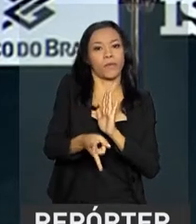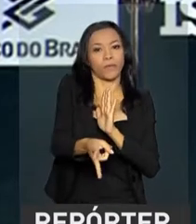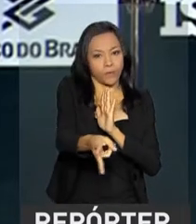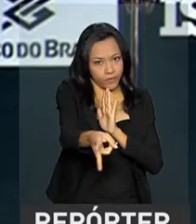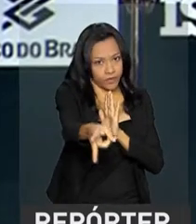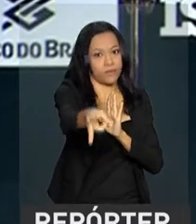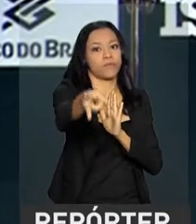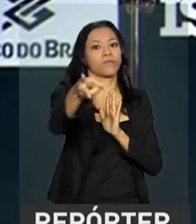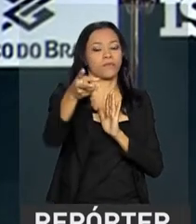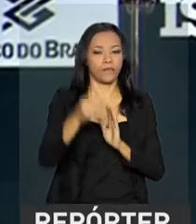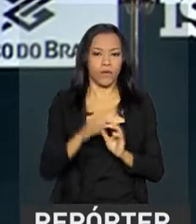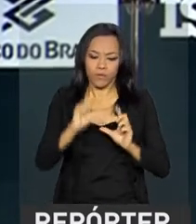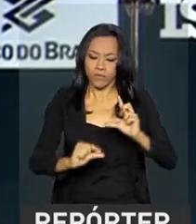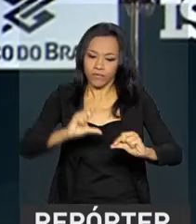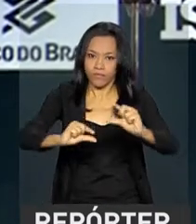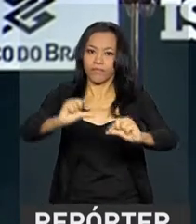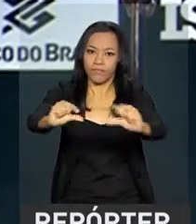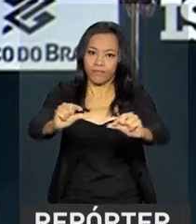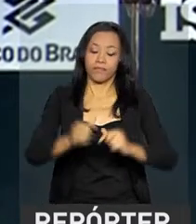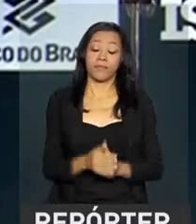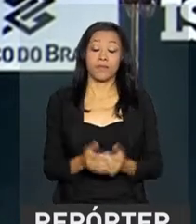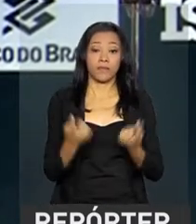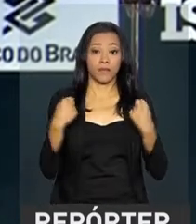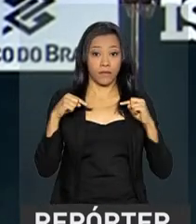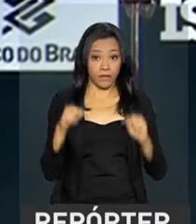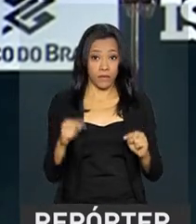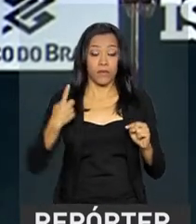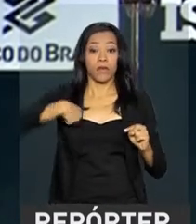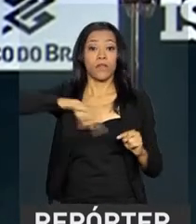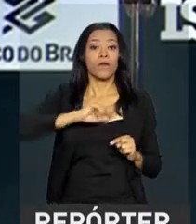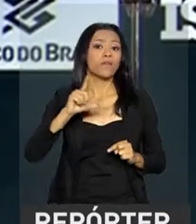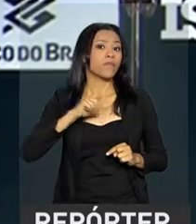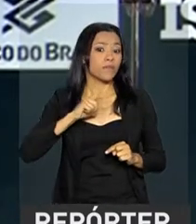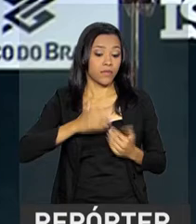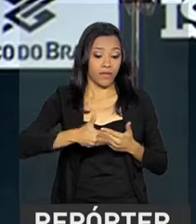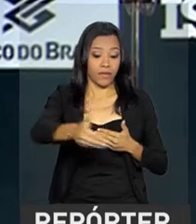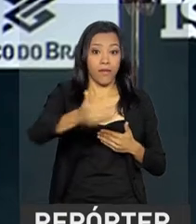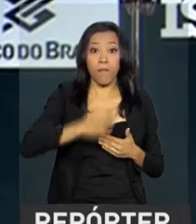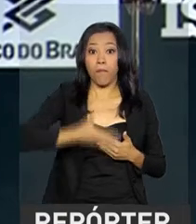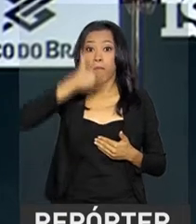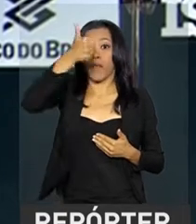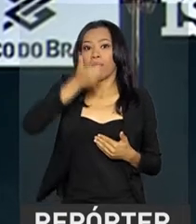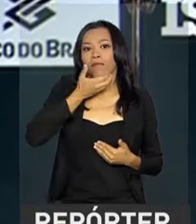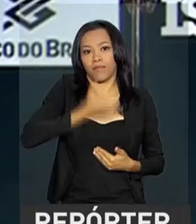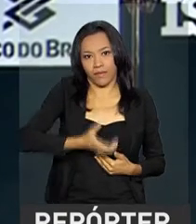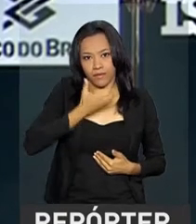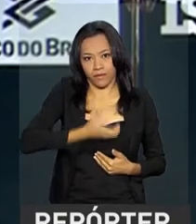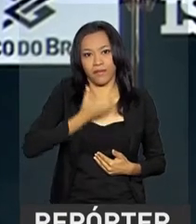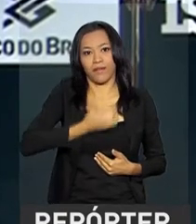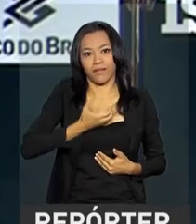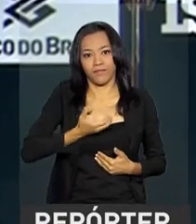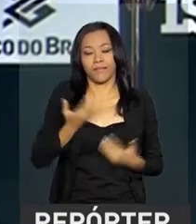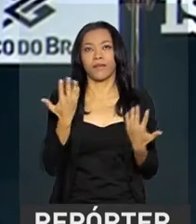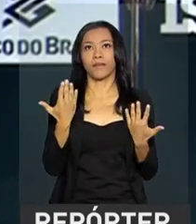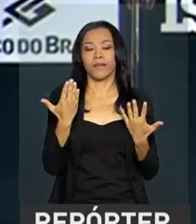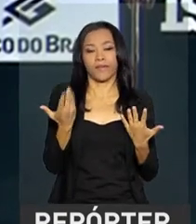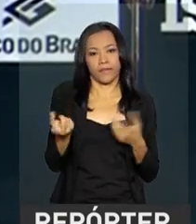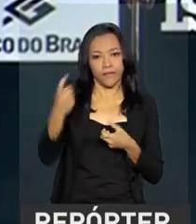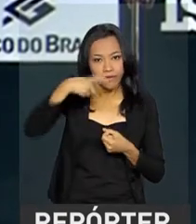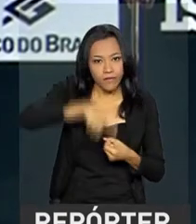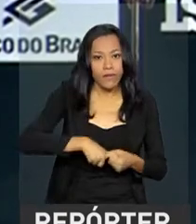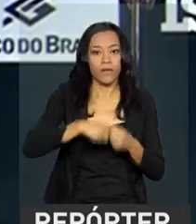forma gradativa. Nós teremos o melhor Natal em muitos anos, graças à retomada